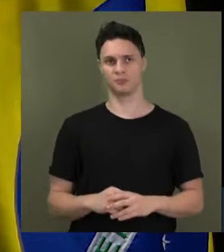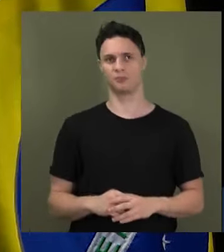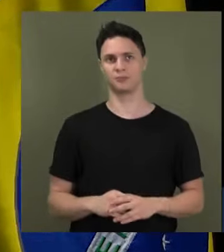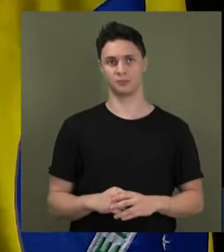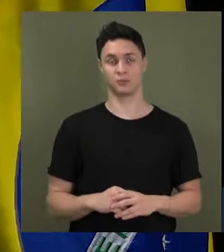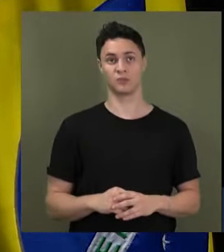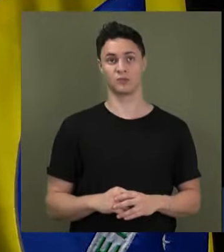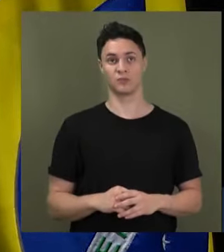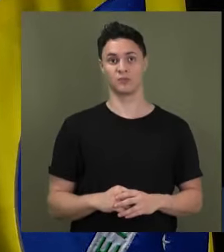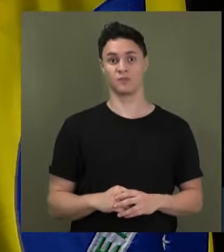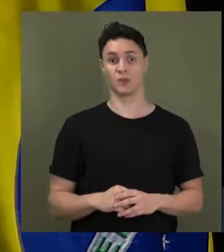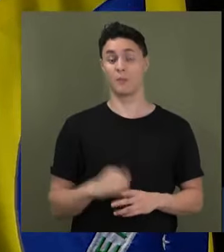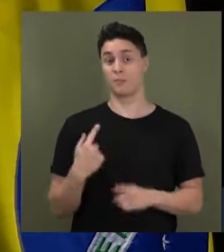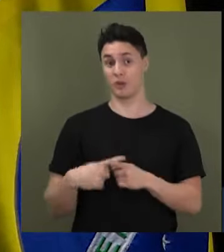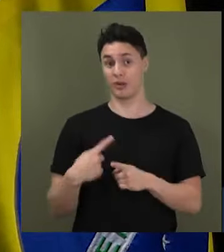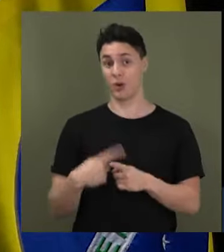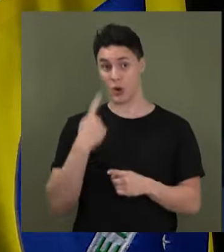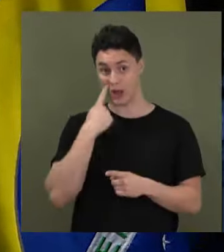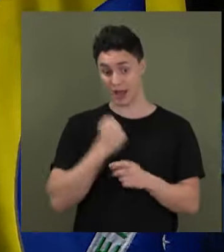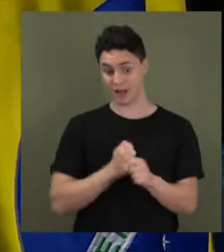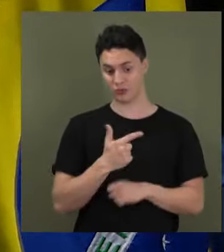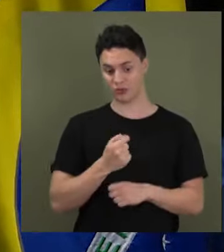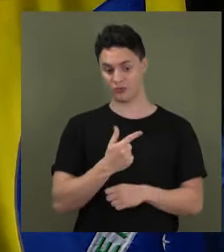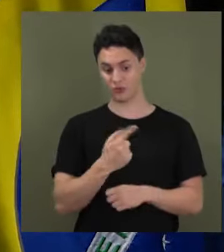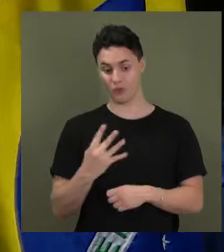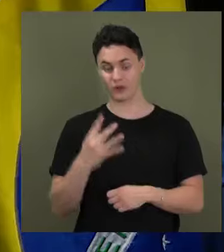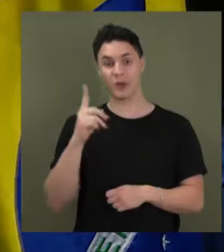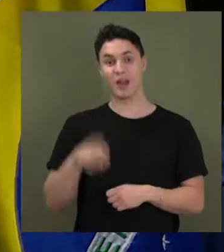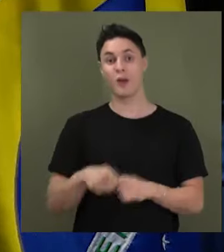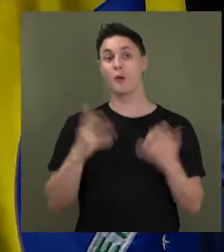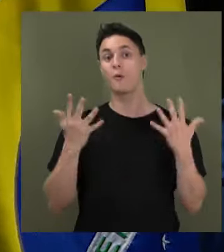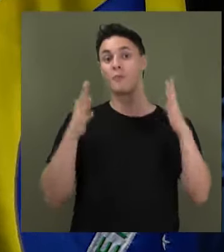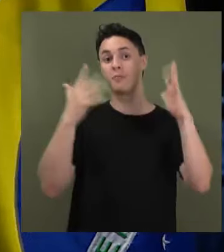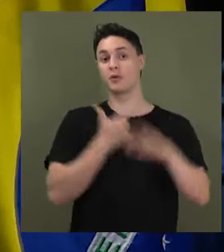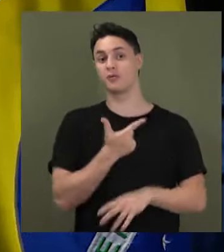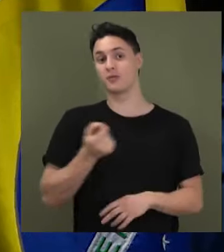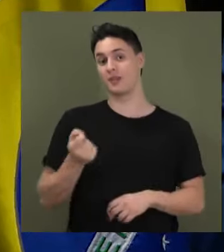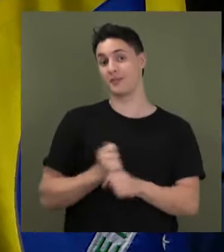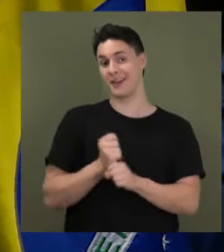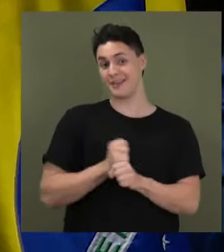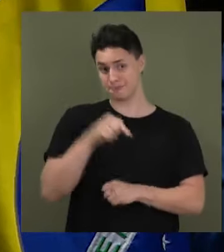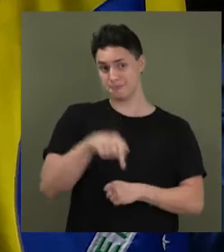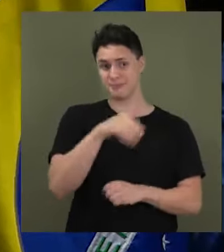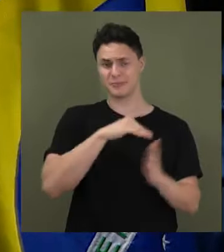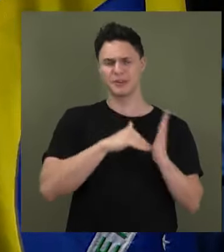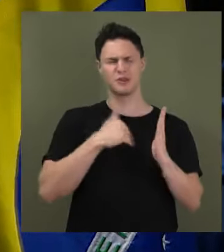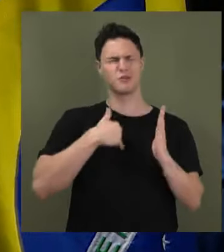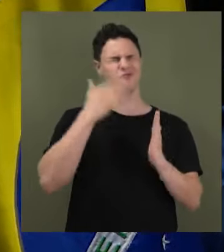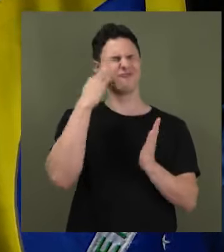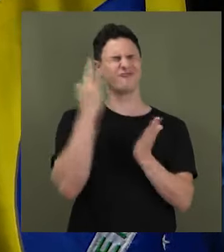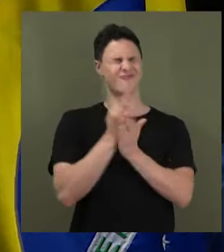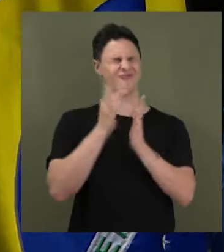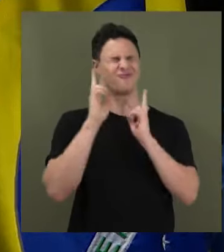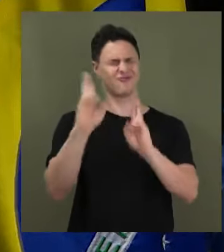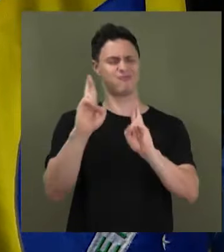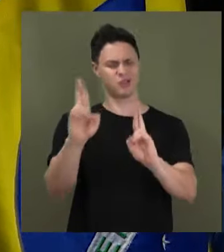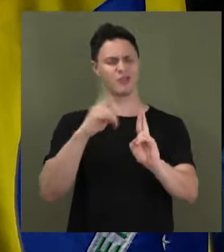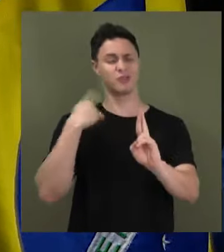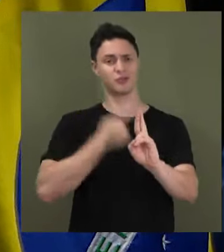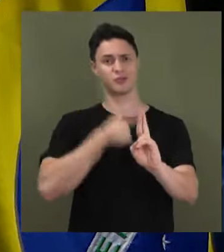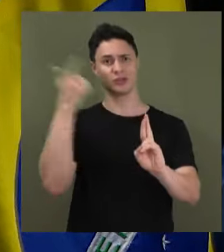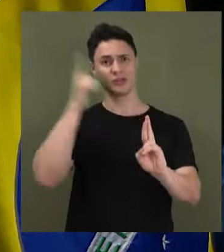de completar 200 anos, nós estamos ainda no ano do bicentenário. Eu tenho muita fé e esperança que a gente